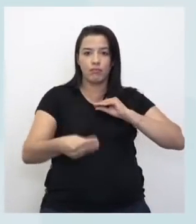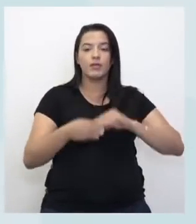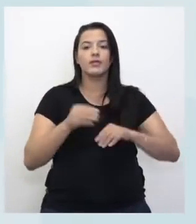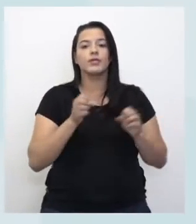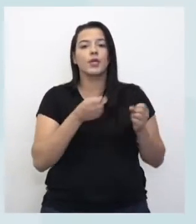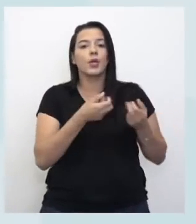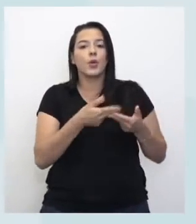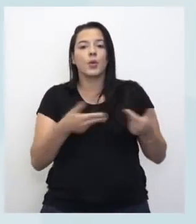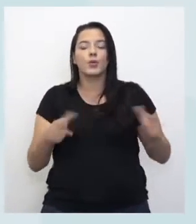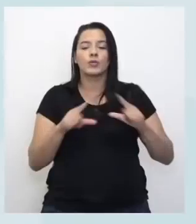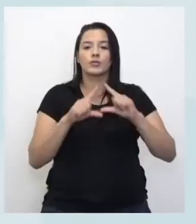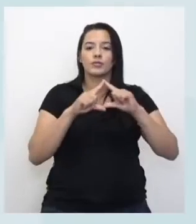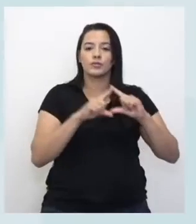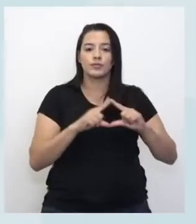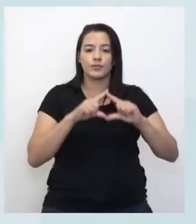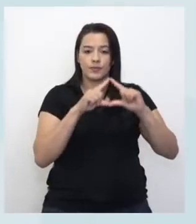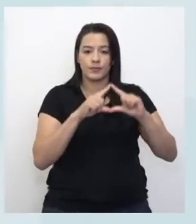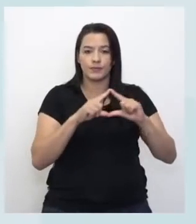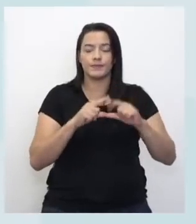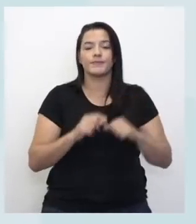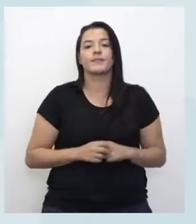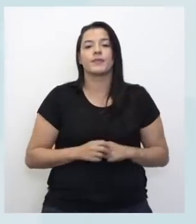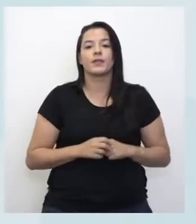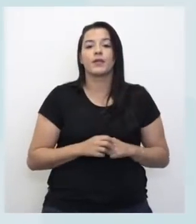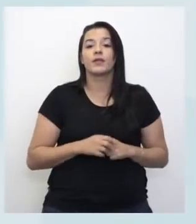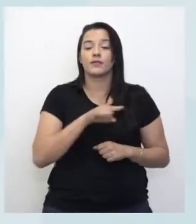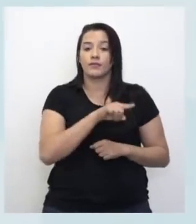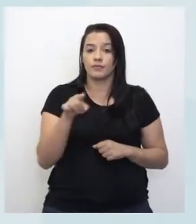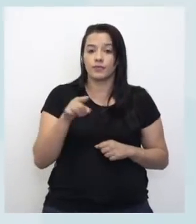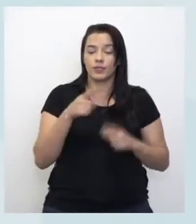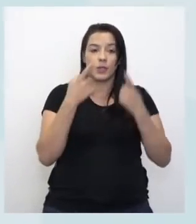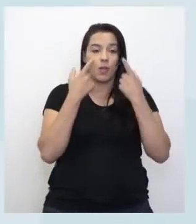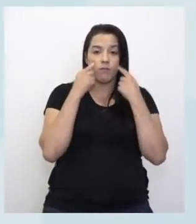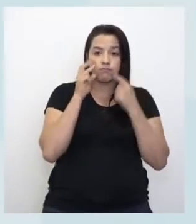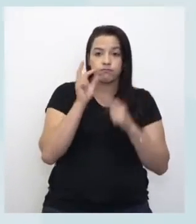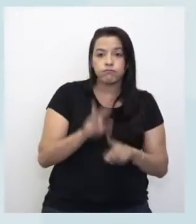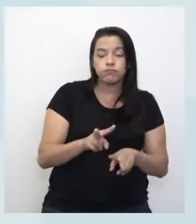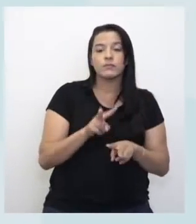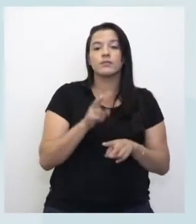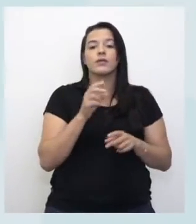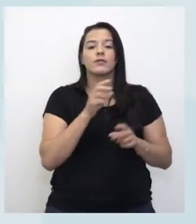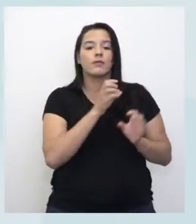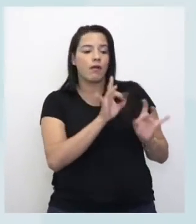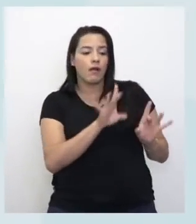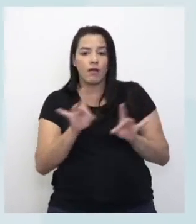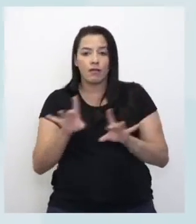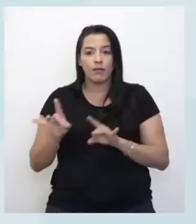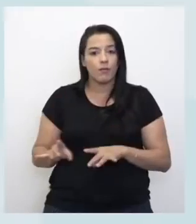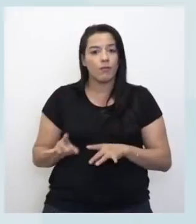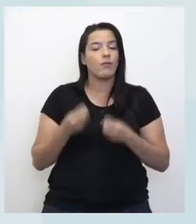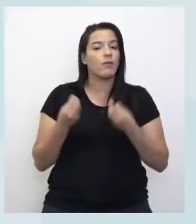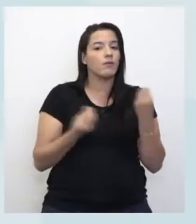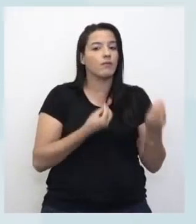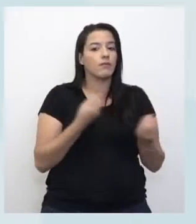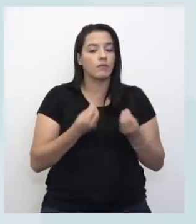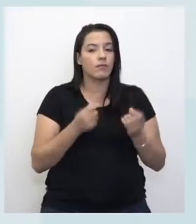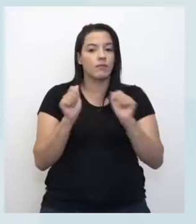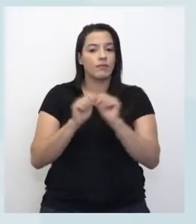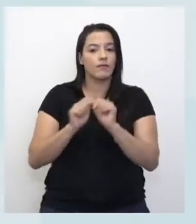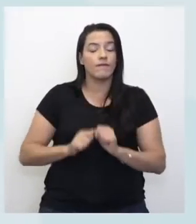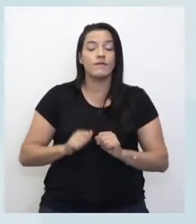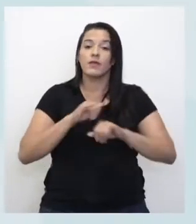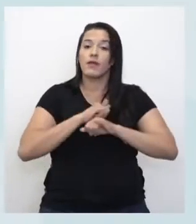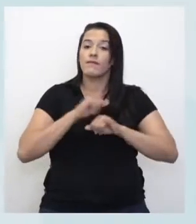formas geométricas espaciais. Observe com atenção cada uma delas e